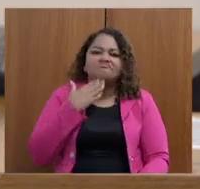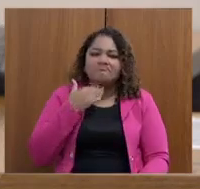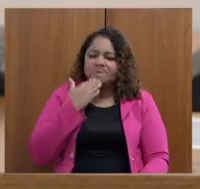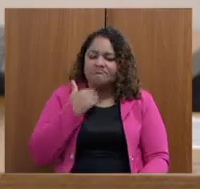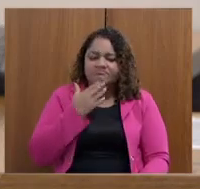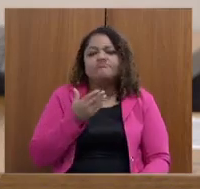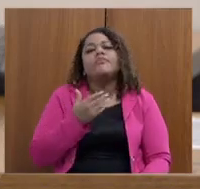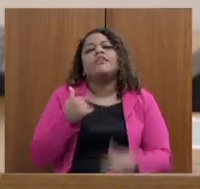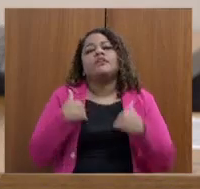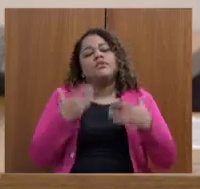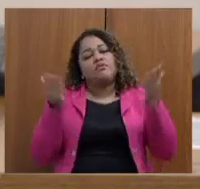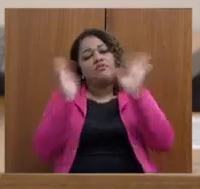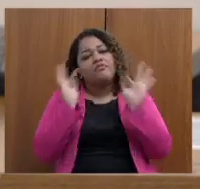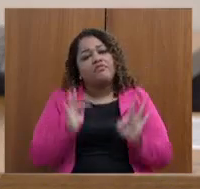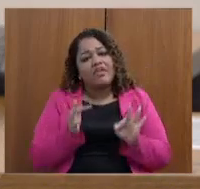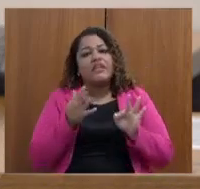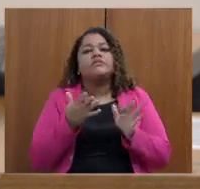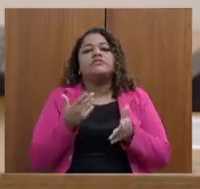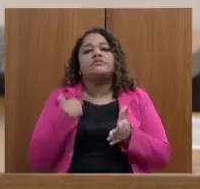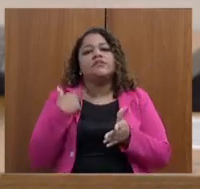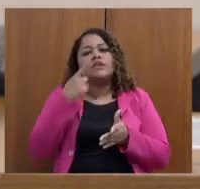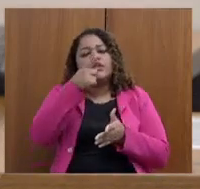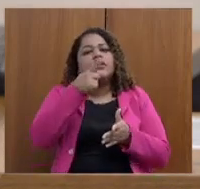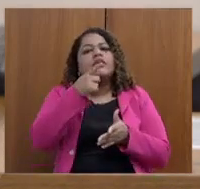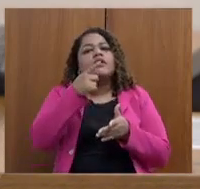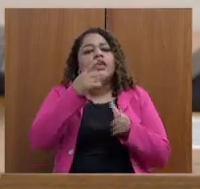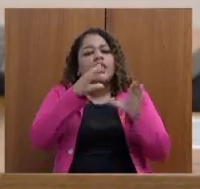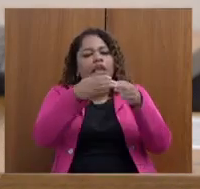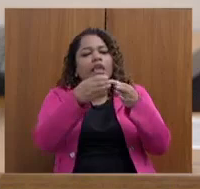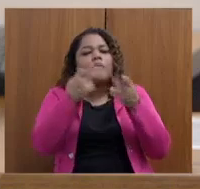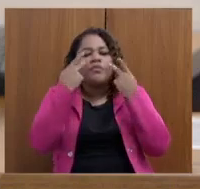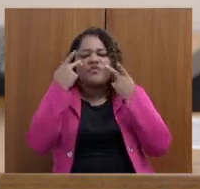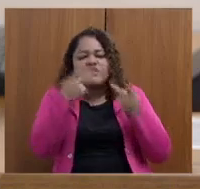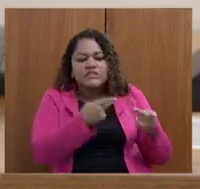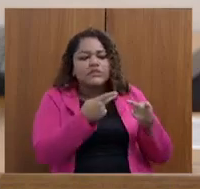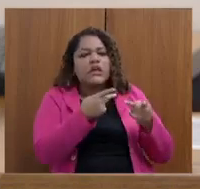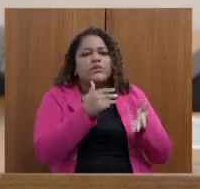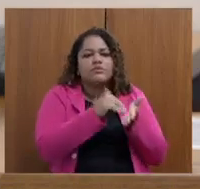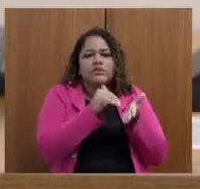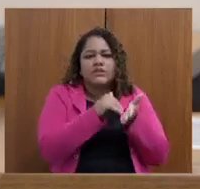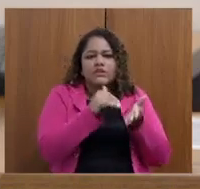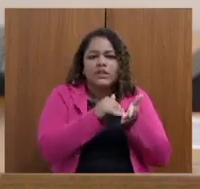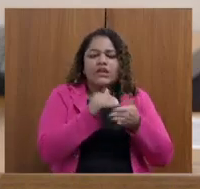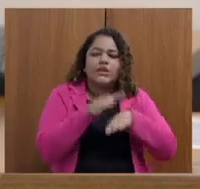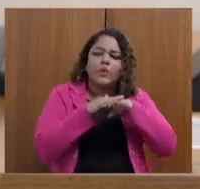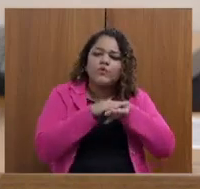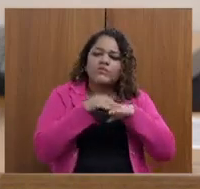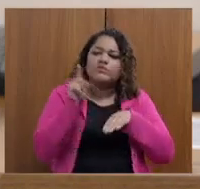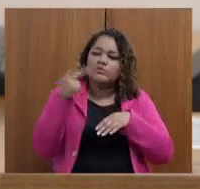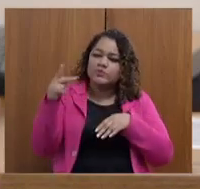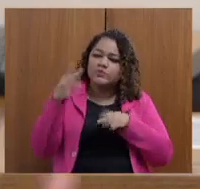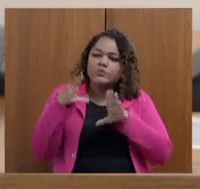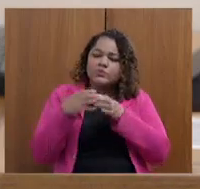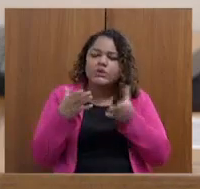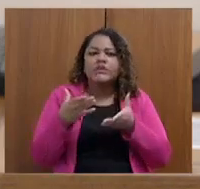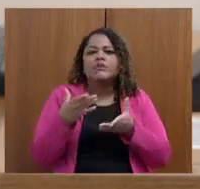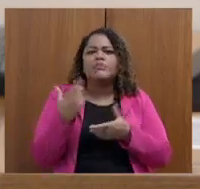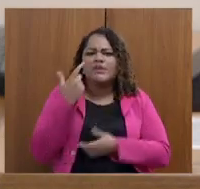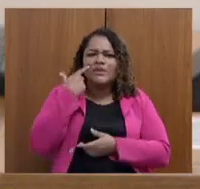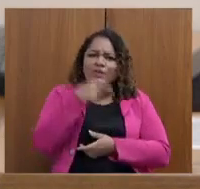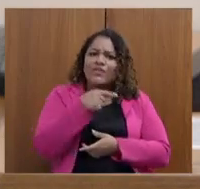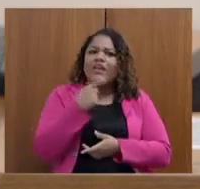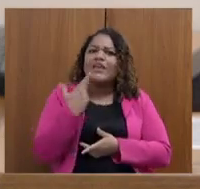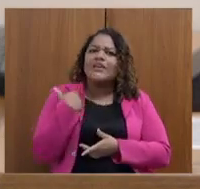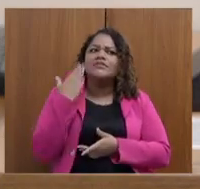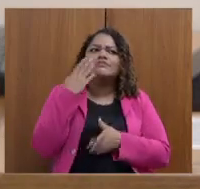visitando lá secretaria conversando com algumas pessoas da sua equipe eu vejo o tanto que eles estão viajando